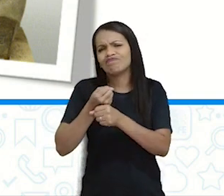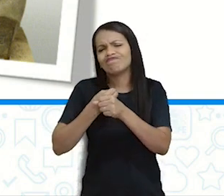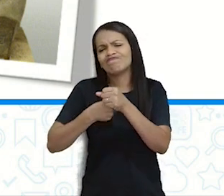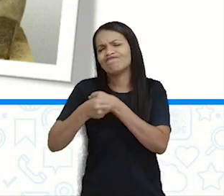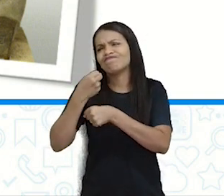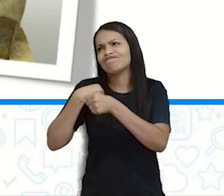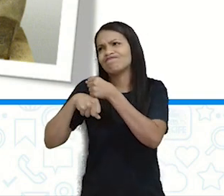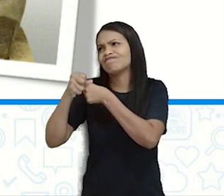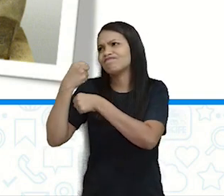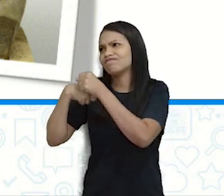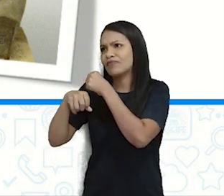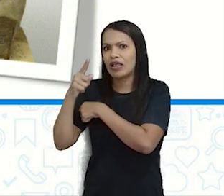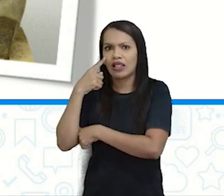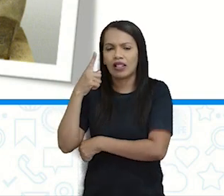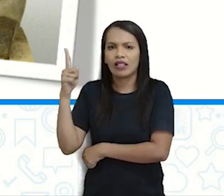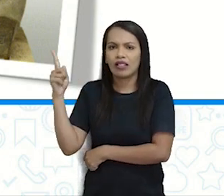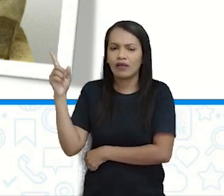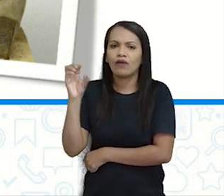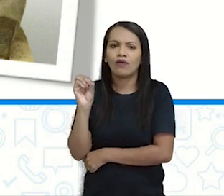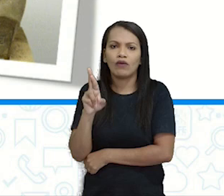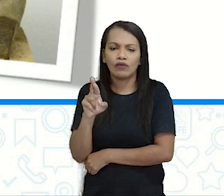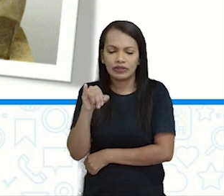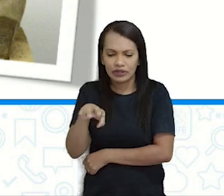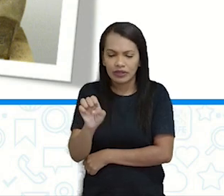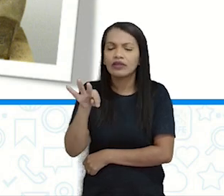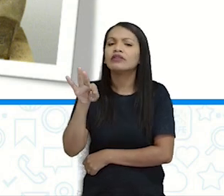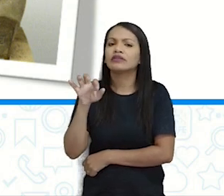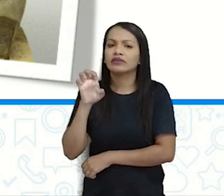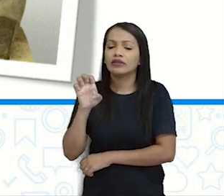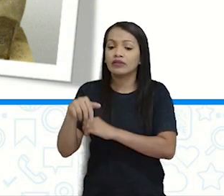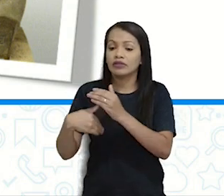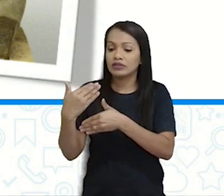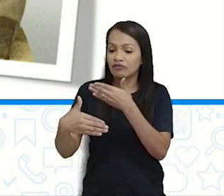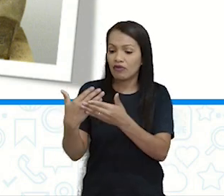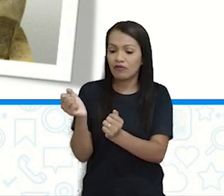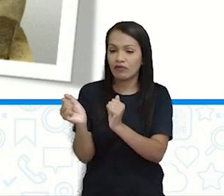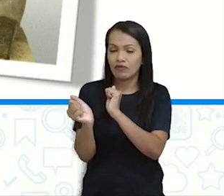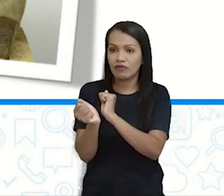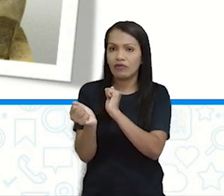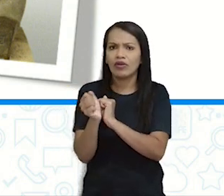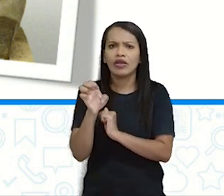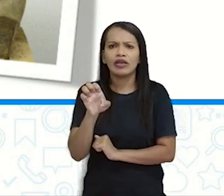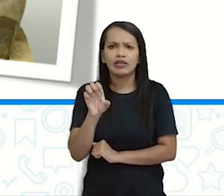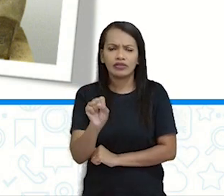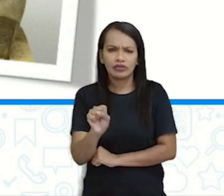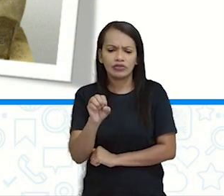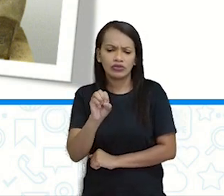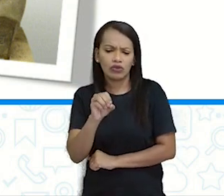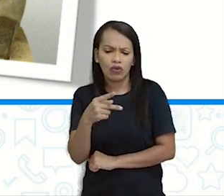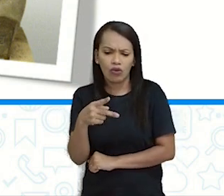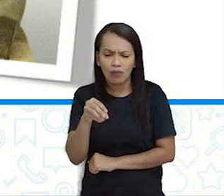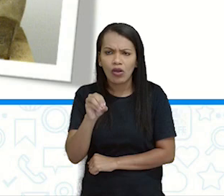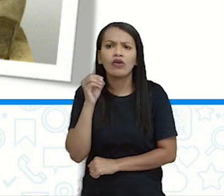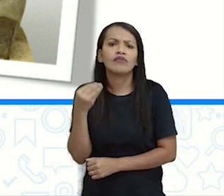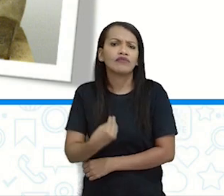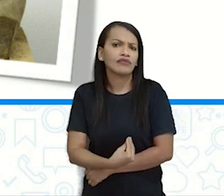gente, lá no Oriente. Só que ela foi desenvolvida por um escravo chamado Esopo, que viveu no século